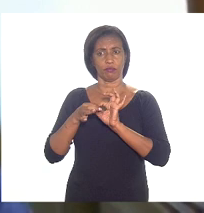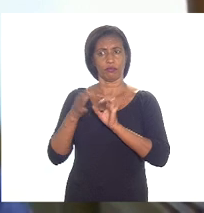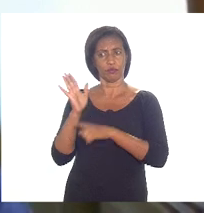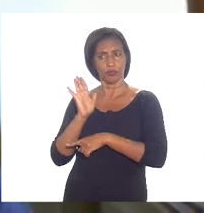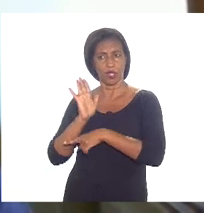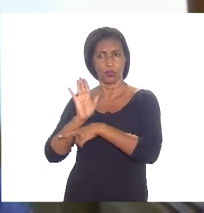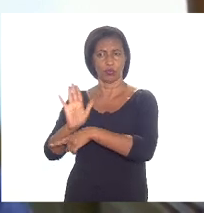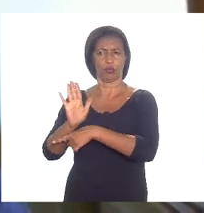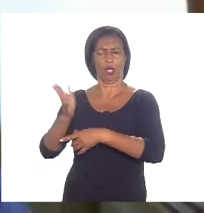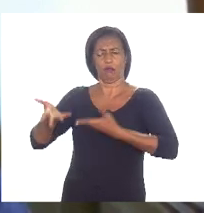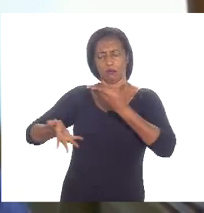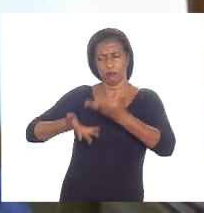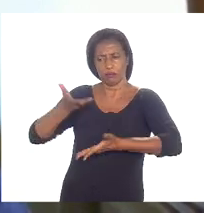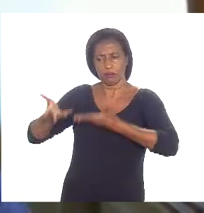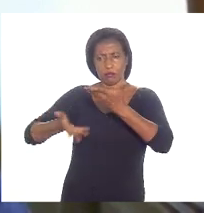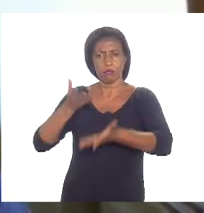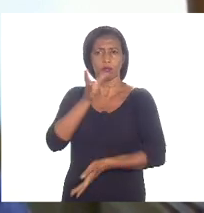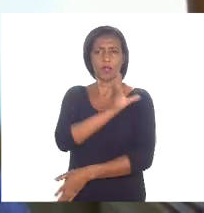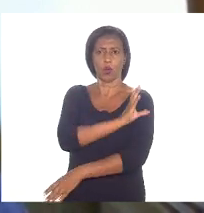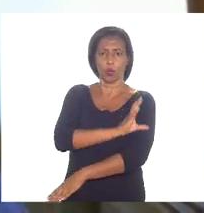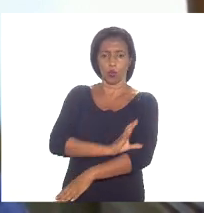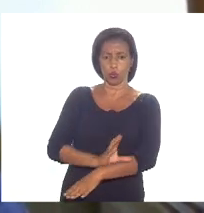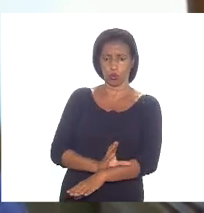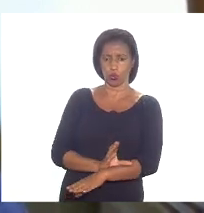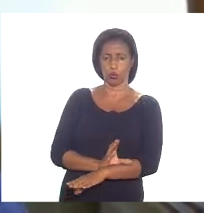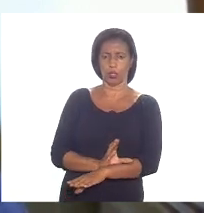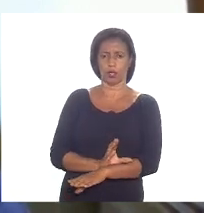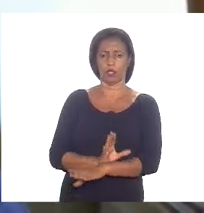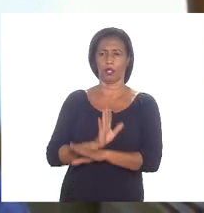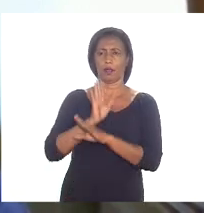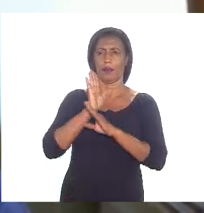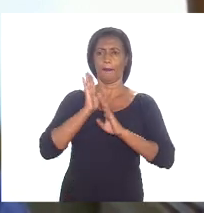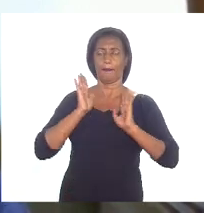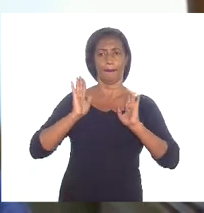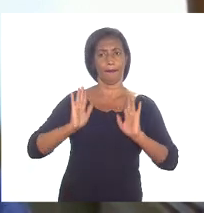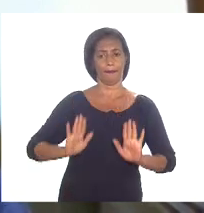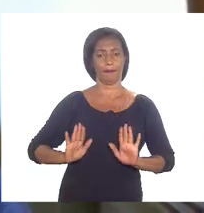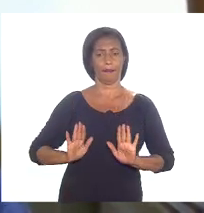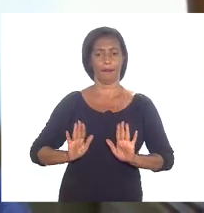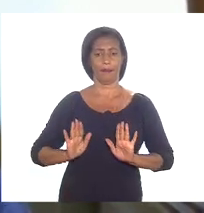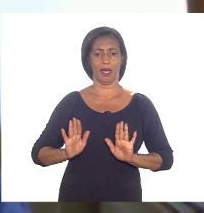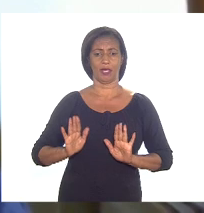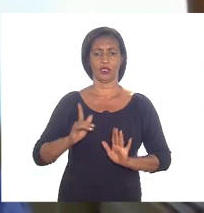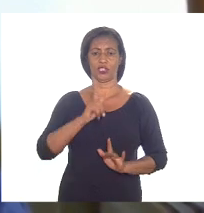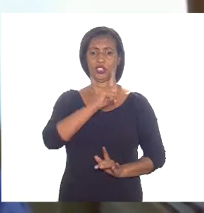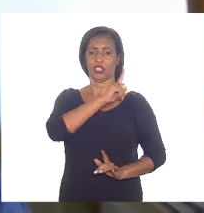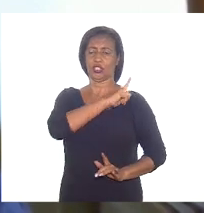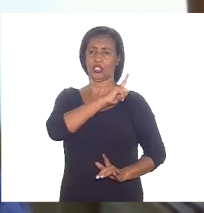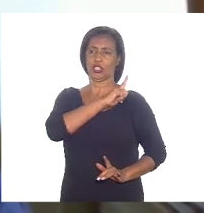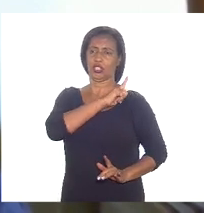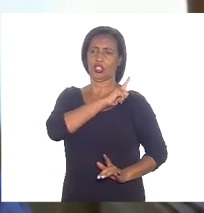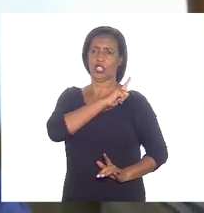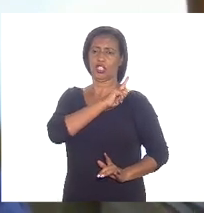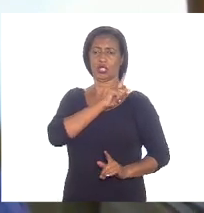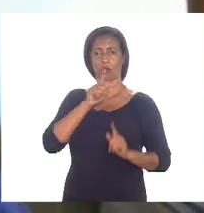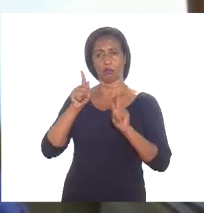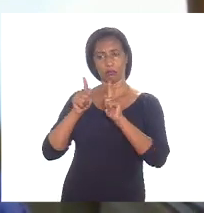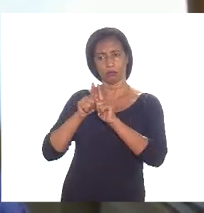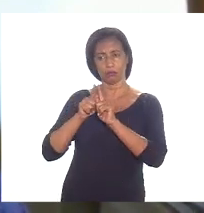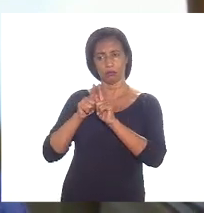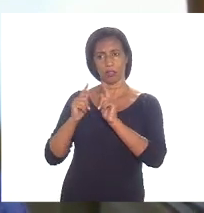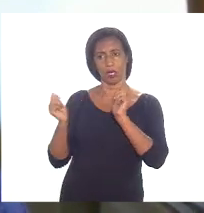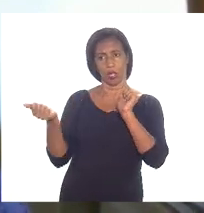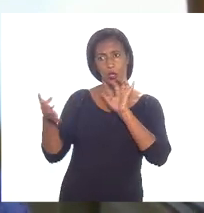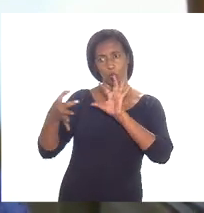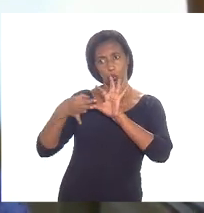a cultura, etc, etc, mas não temos que entrar nessa fase de gestão consorciada com a universidade.